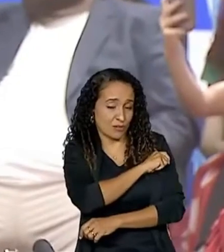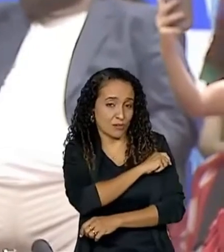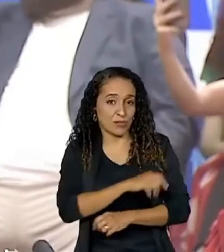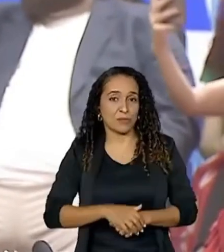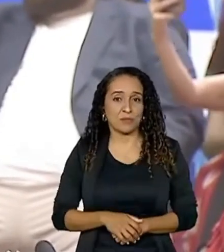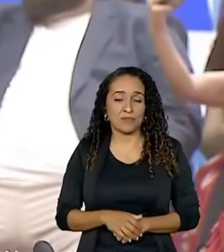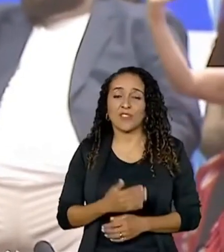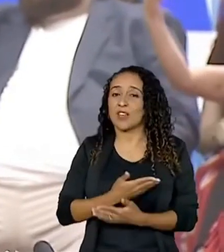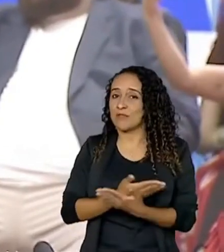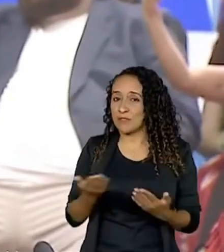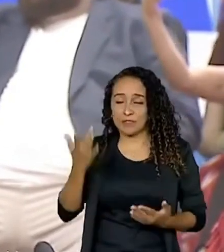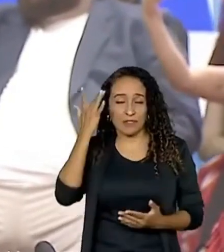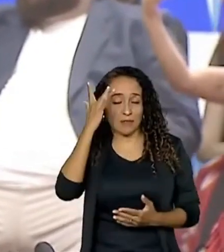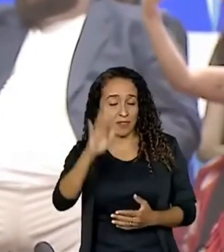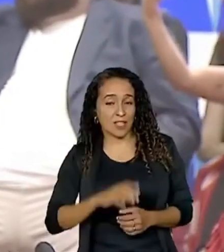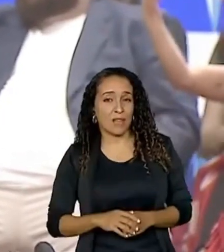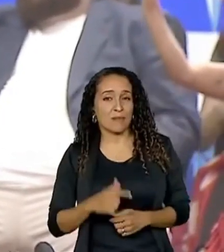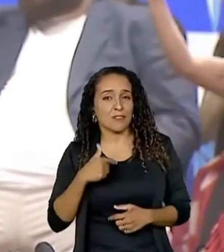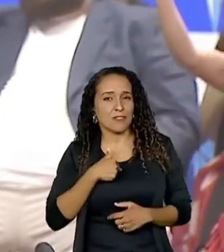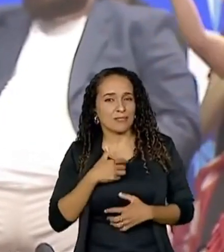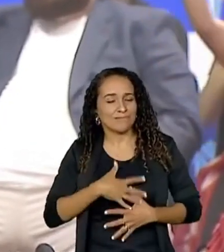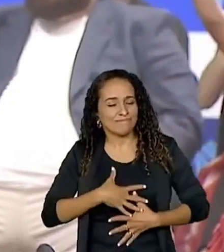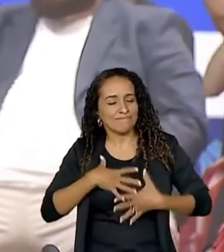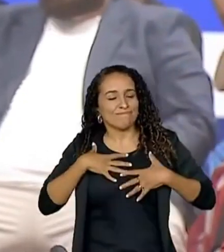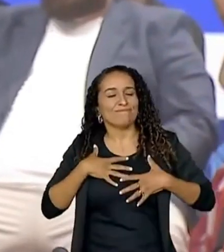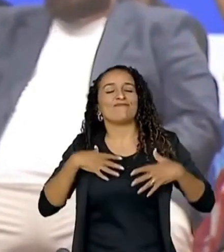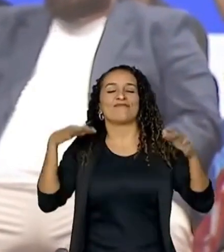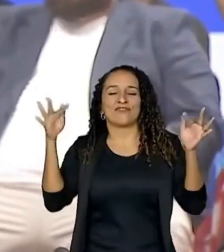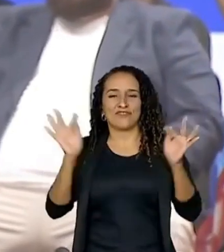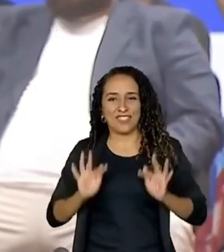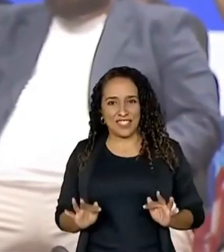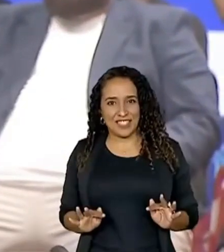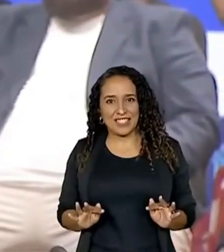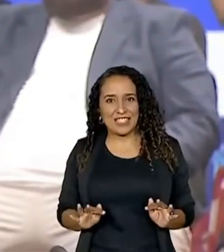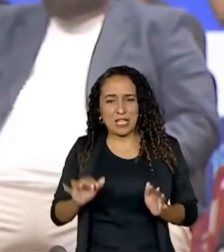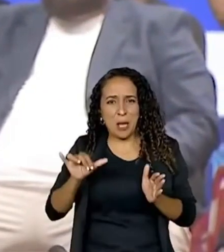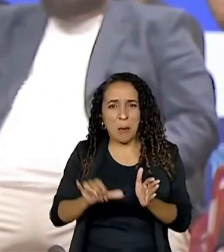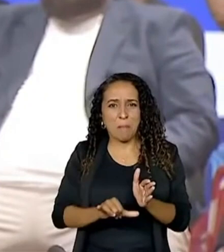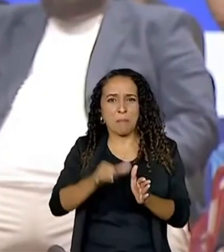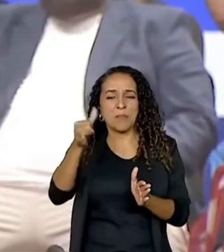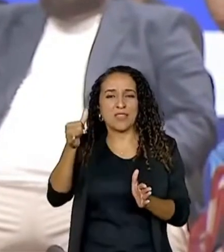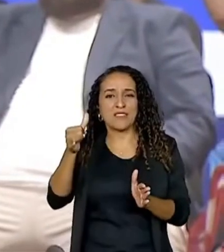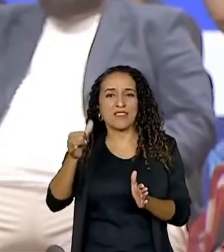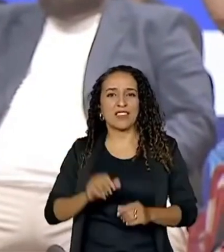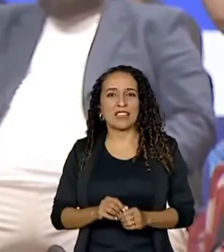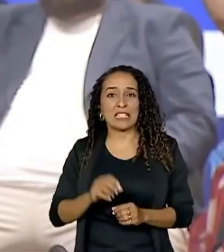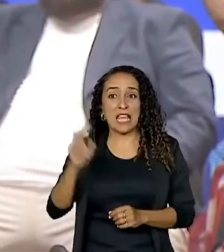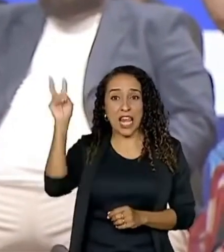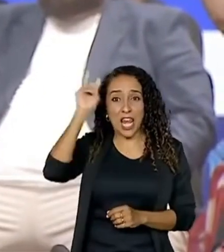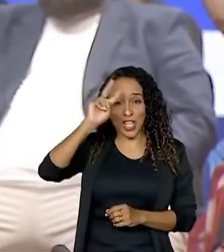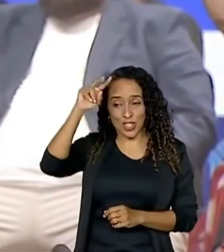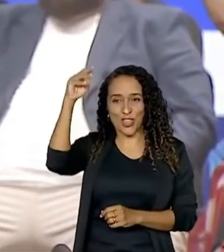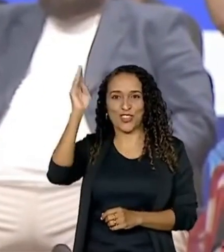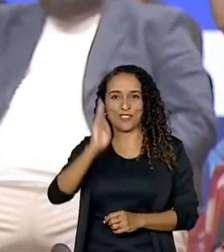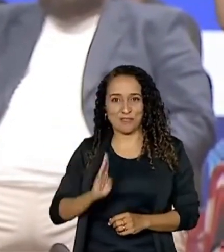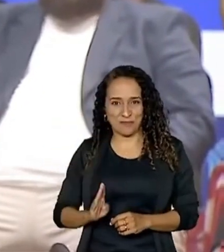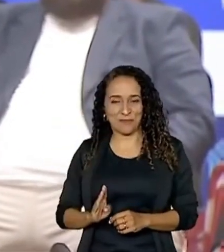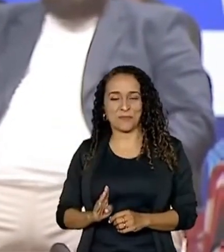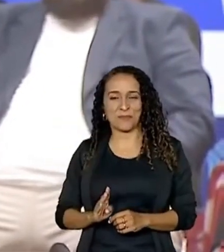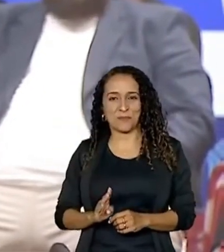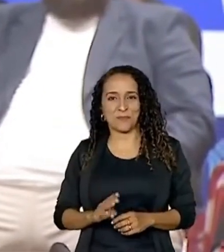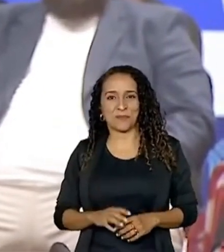Vocês não sabem como eu estou feliz hoje. Pela primeira vez na história deste país,